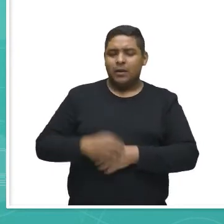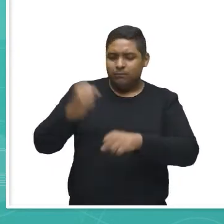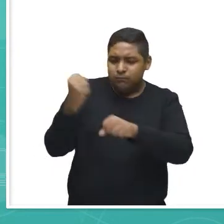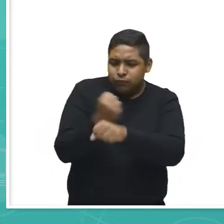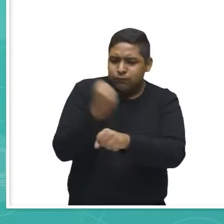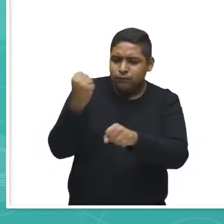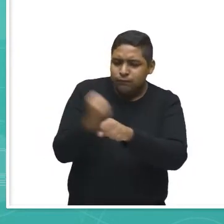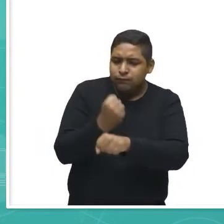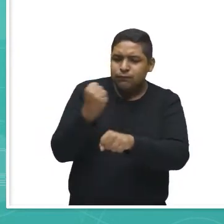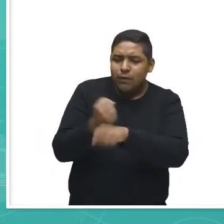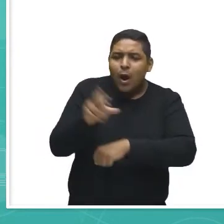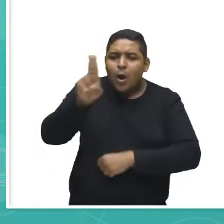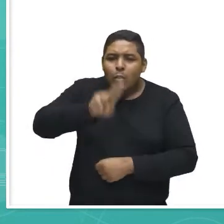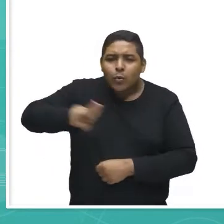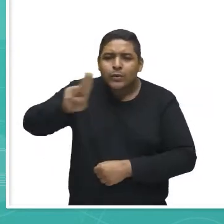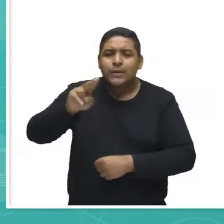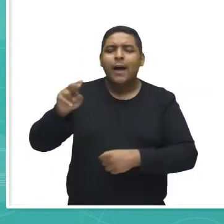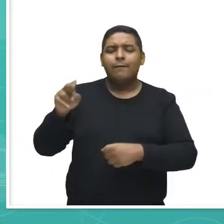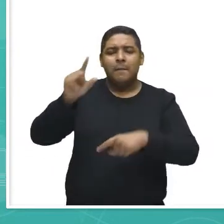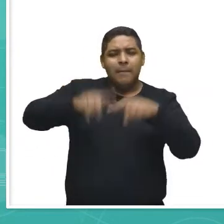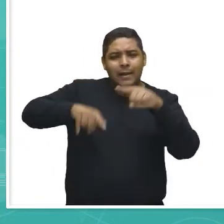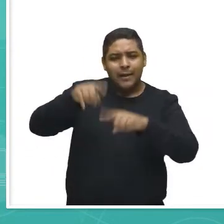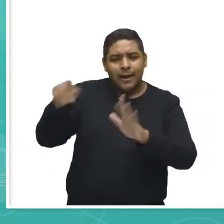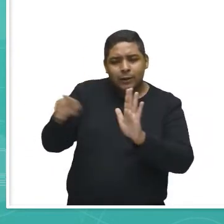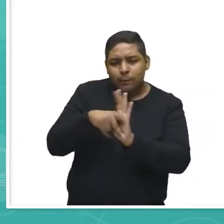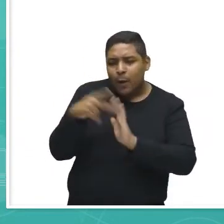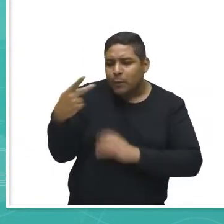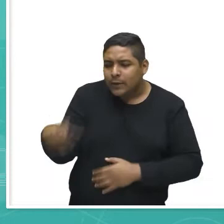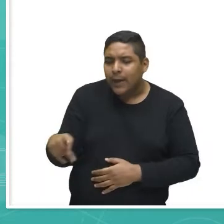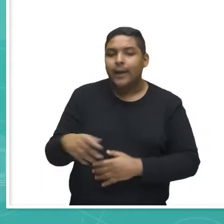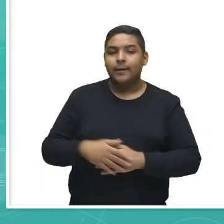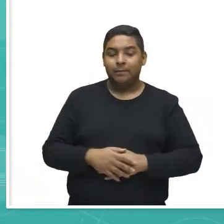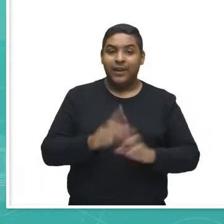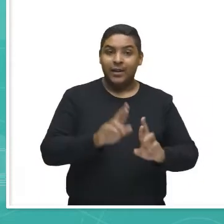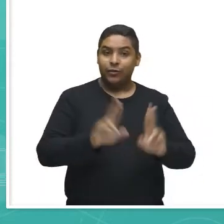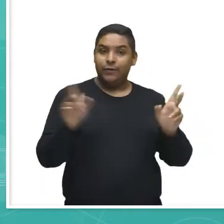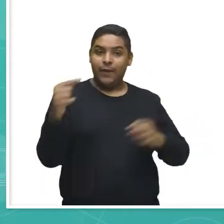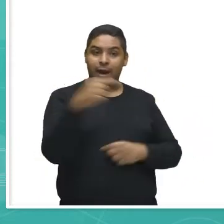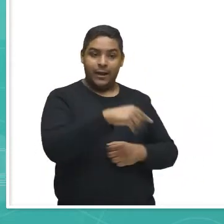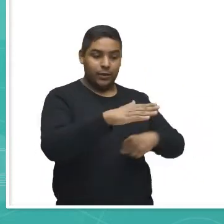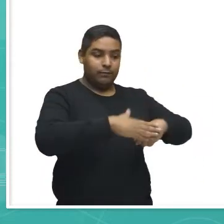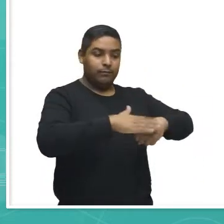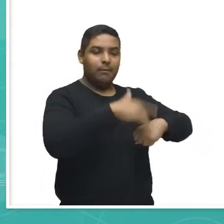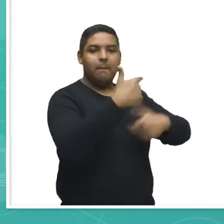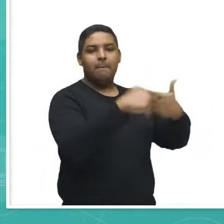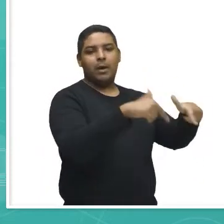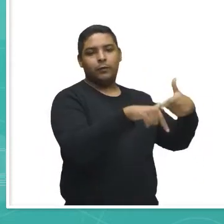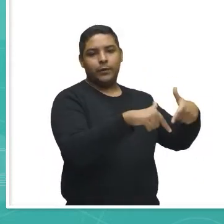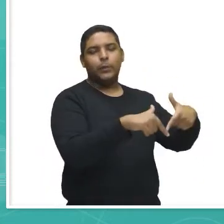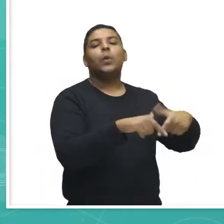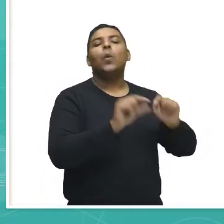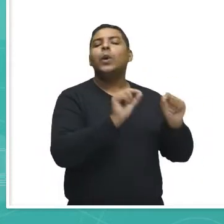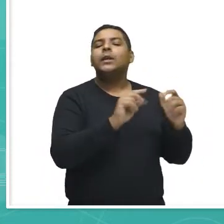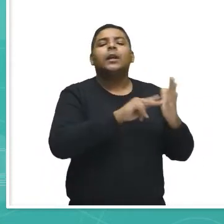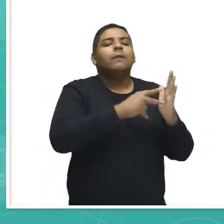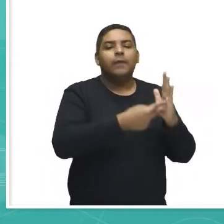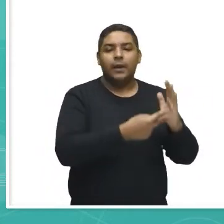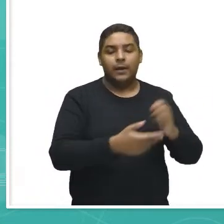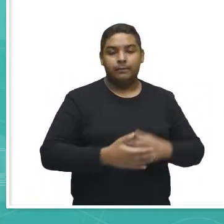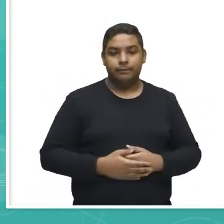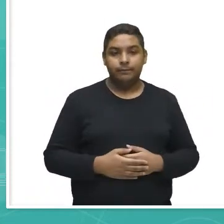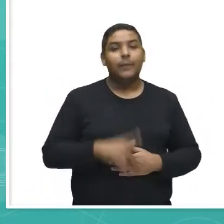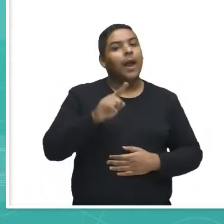próprias ferramentas. Diferente da manufatura, né? A manufatura vai ser já uma técnica que era